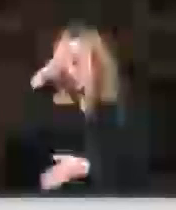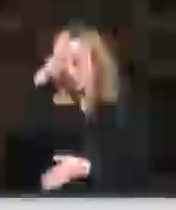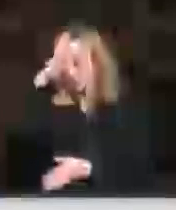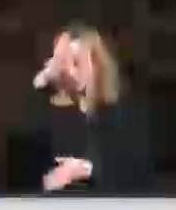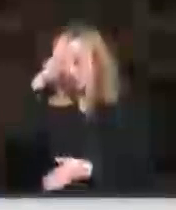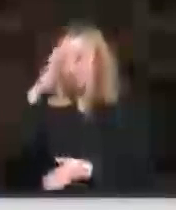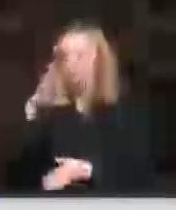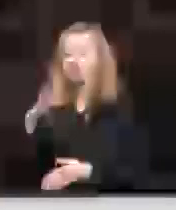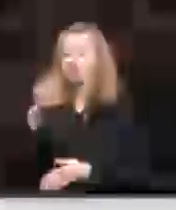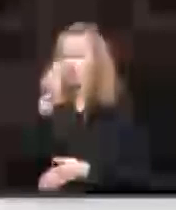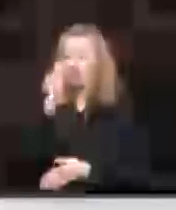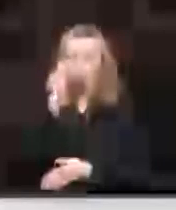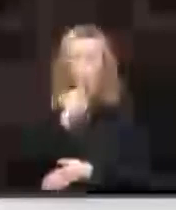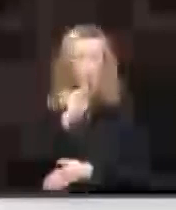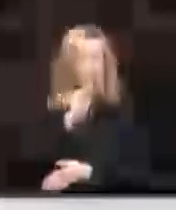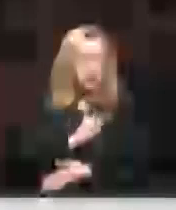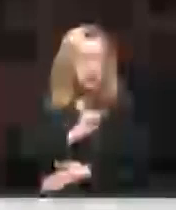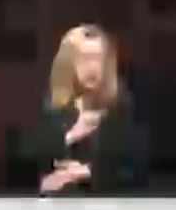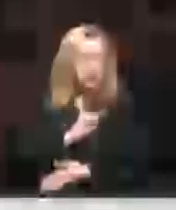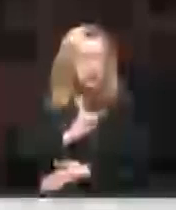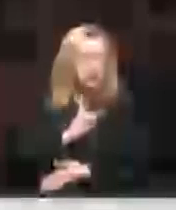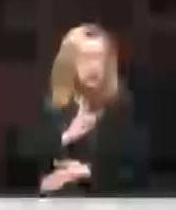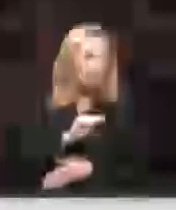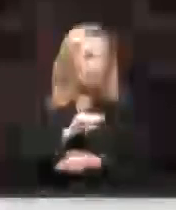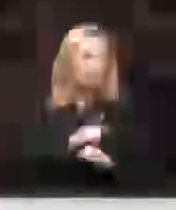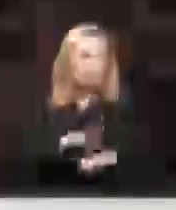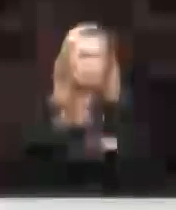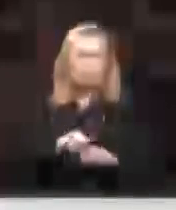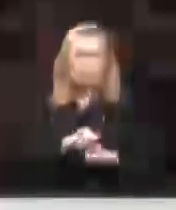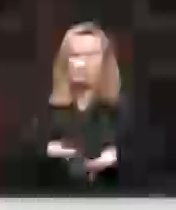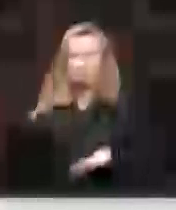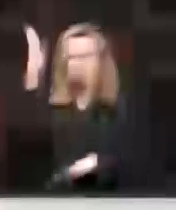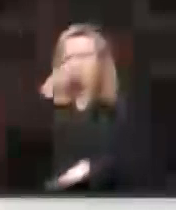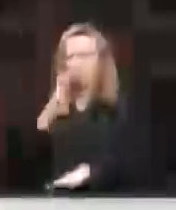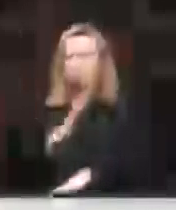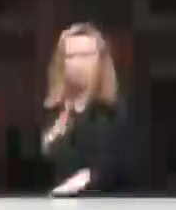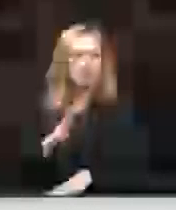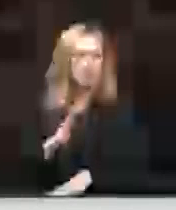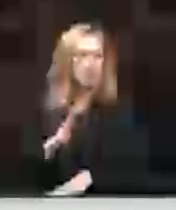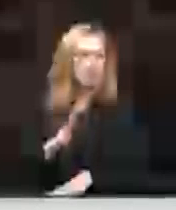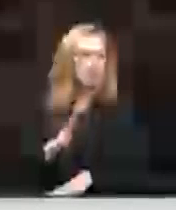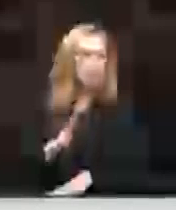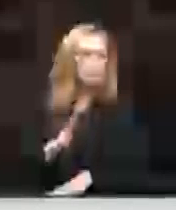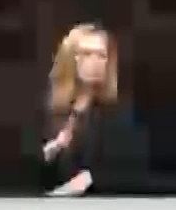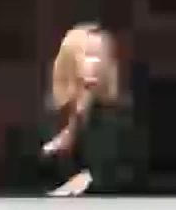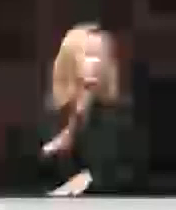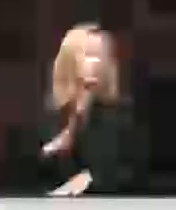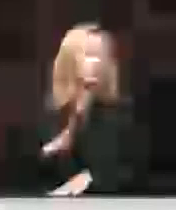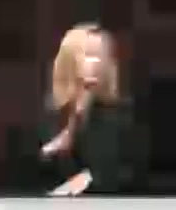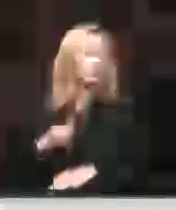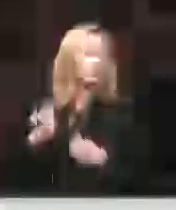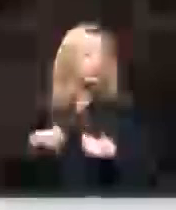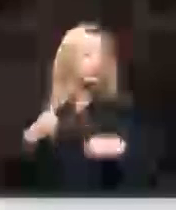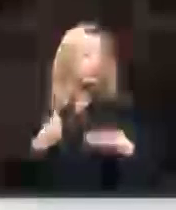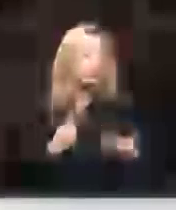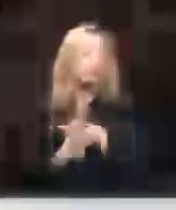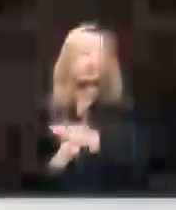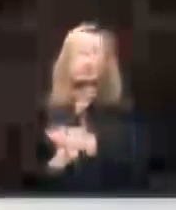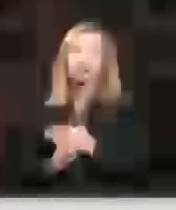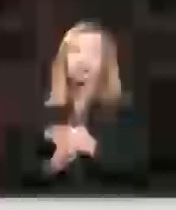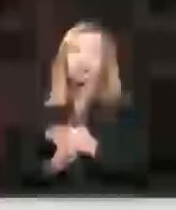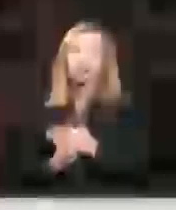o Exército Brasileiro sendo um presidente entreguista. E não ser entreguista significa defender a Previdência